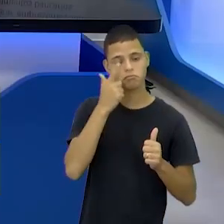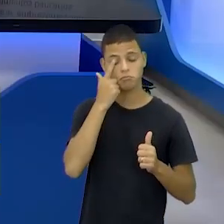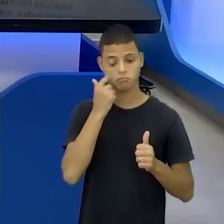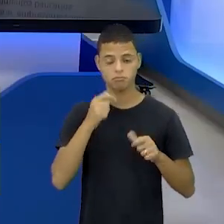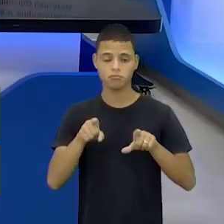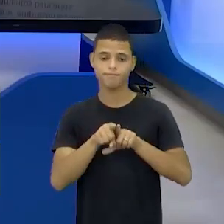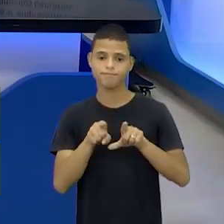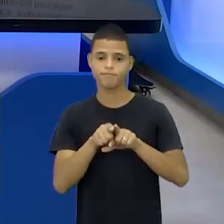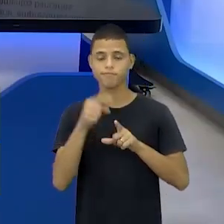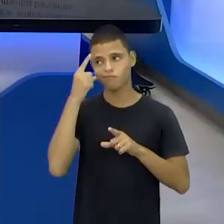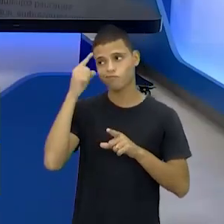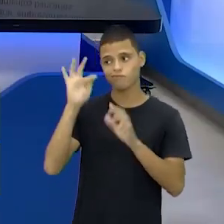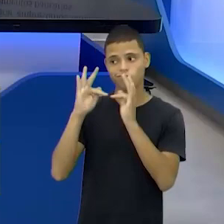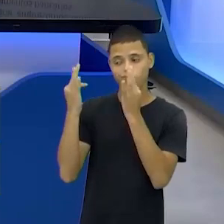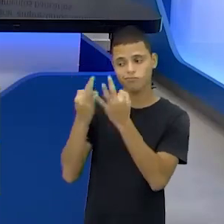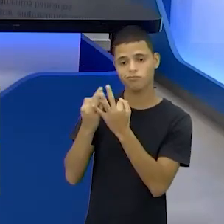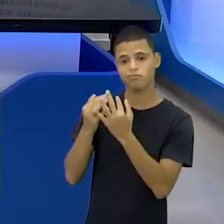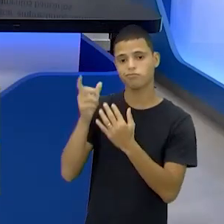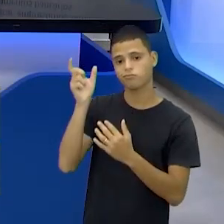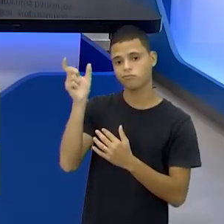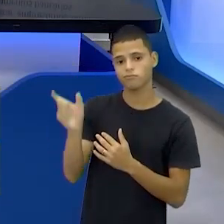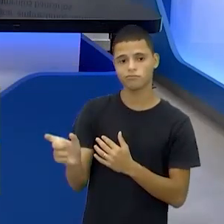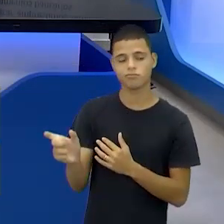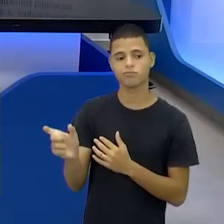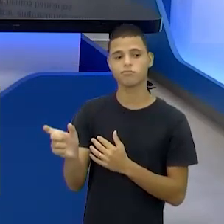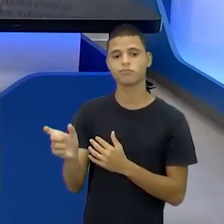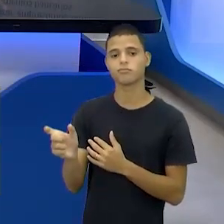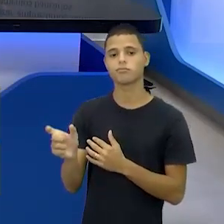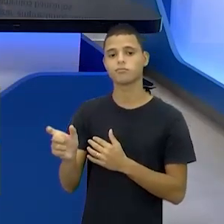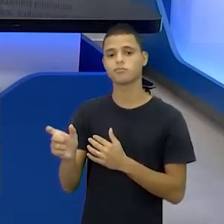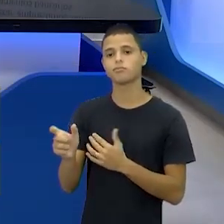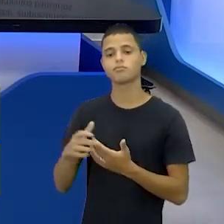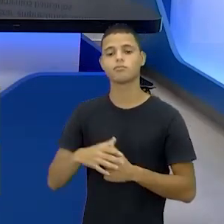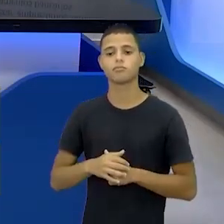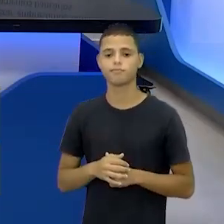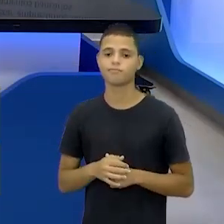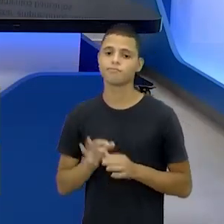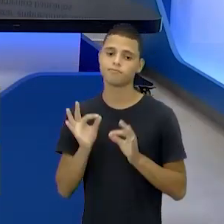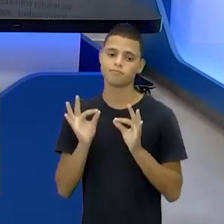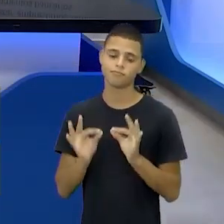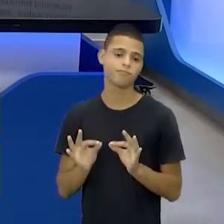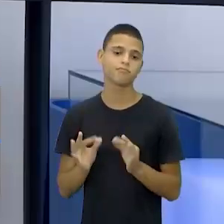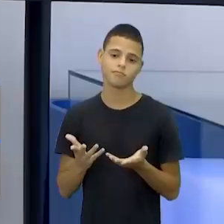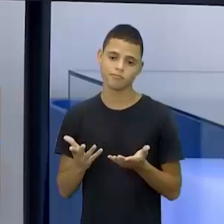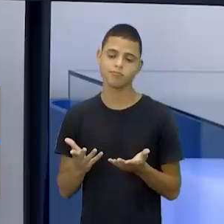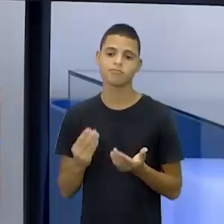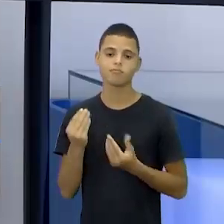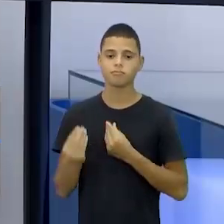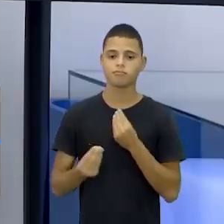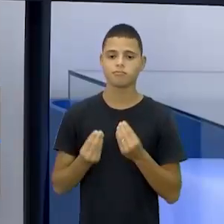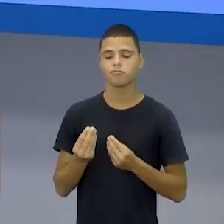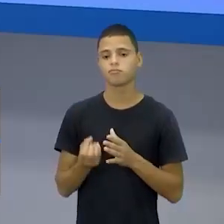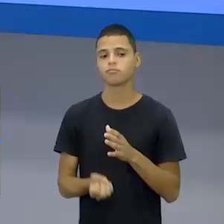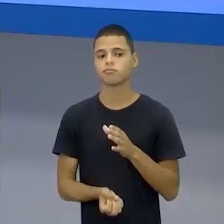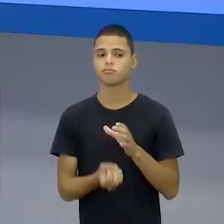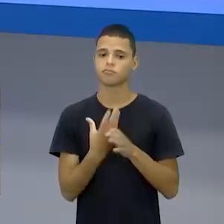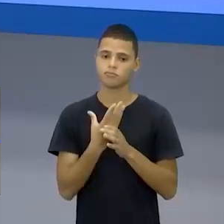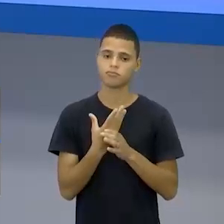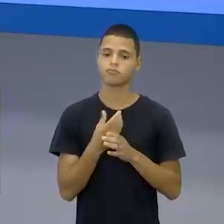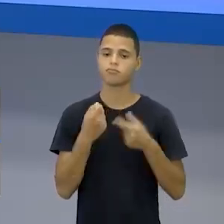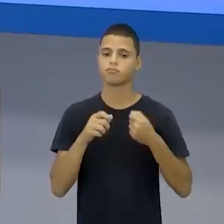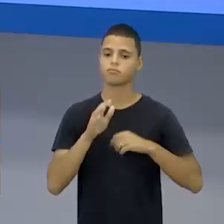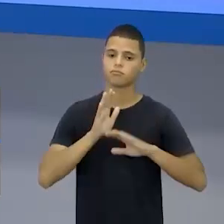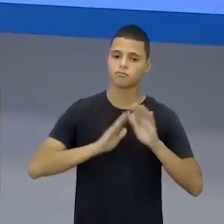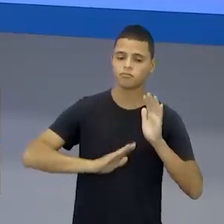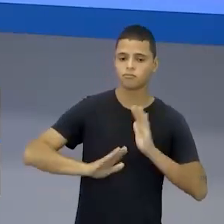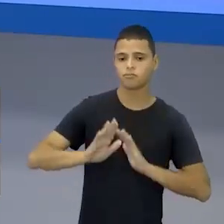pedindo emprestado para alguém da família. Se é pedindo emprestado. Se é pro banco. Exatamente. Como que a gente vai construir isso? Tá, só tomar o cuidado, né?